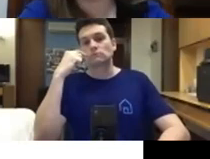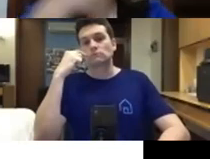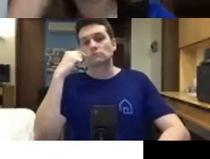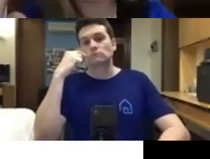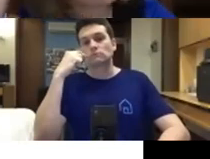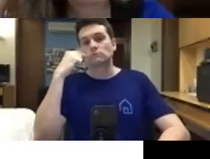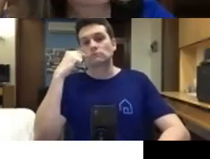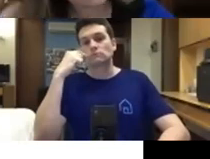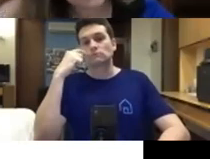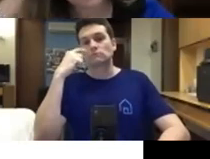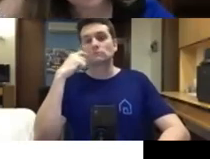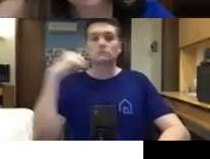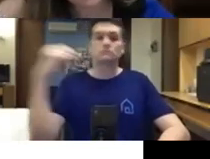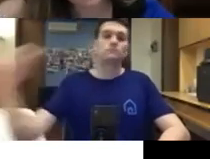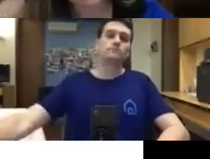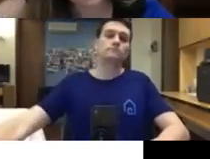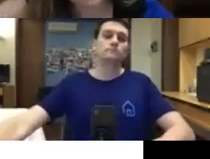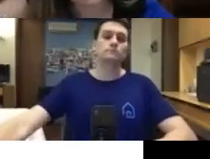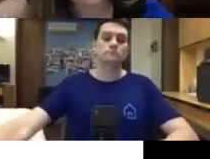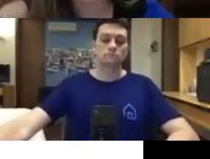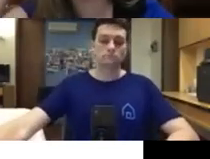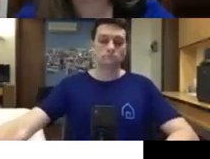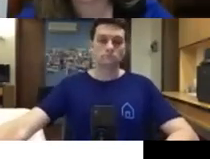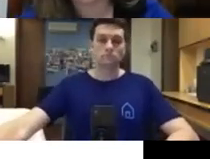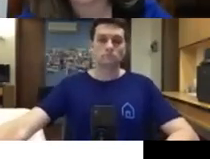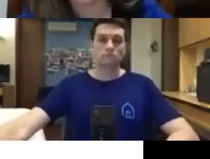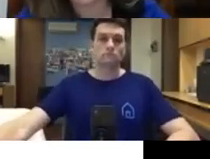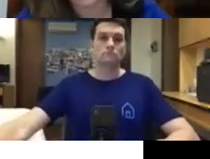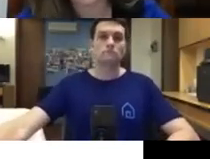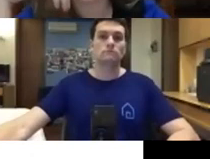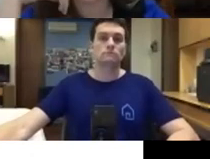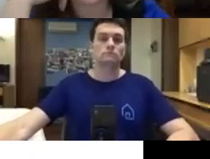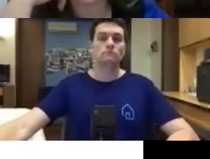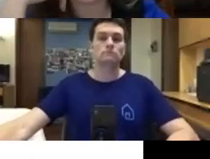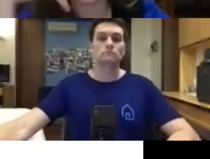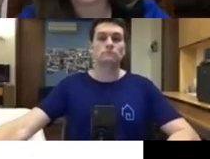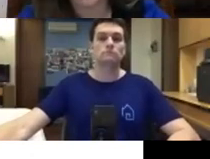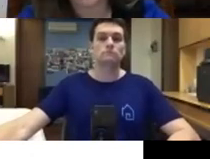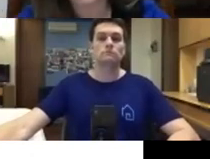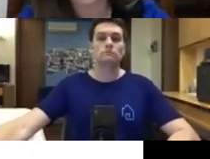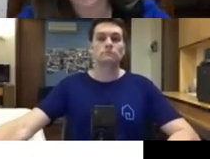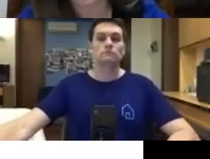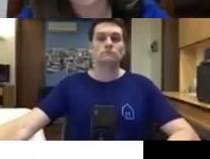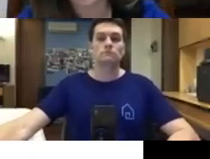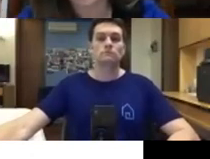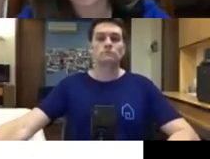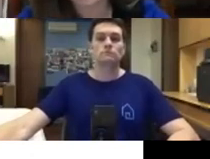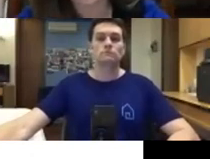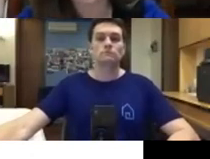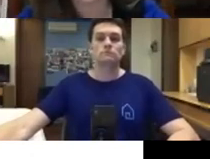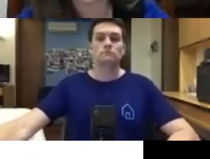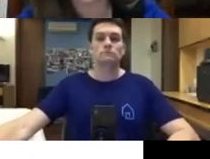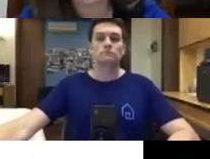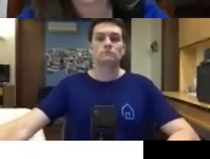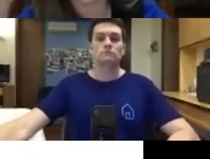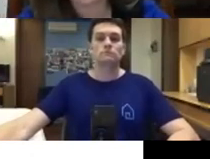Exatamente, exatamente. Tem um exemplo depois que eu trouxe de um estudo de caso, da verdade, que foi feito, que daí aparece bem essa